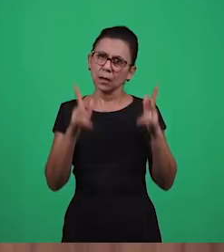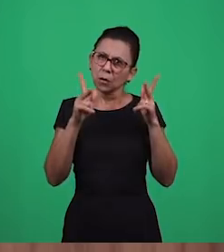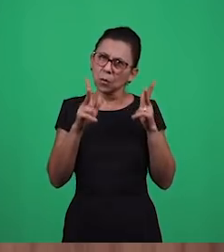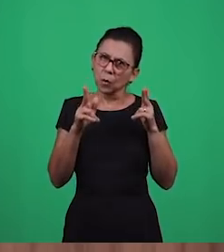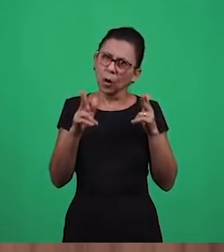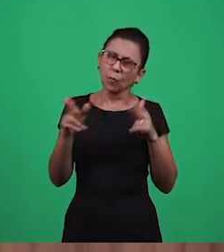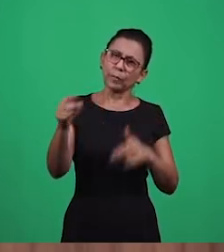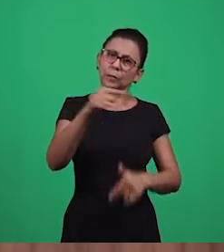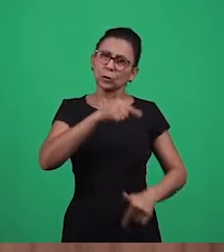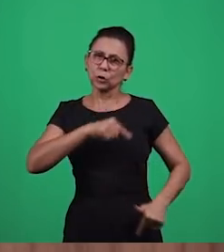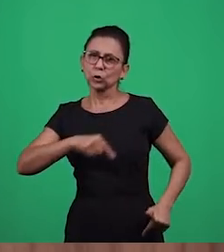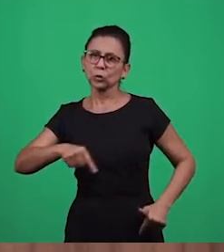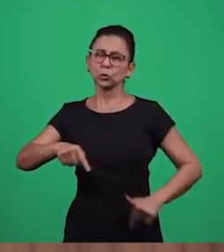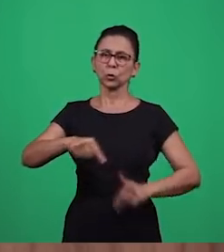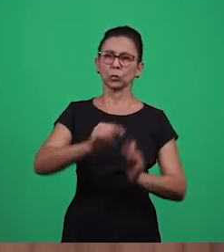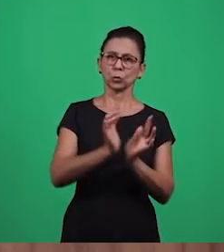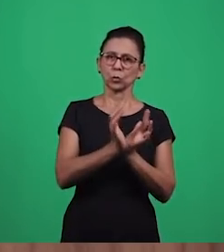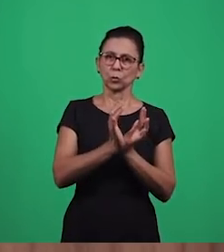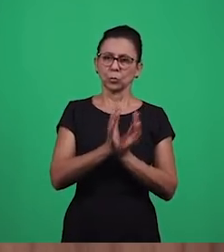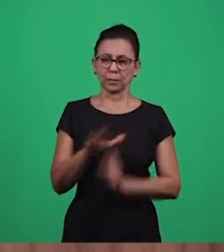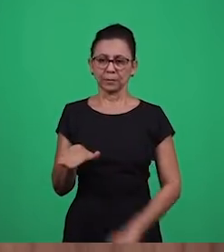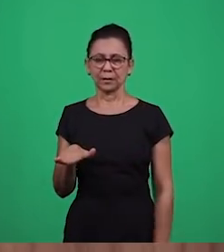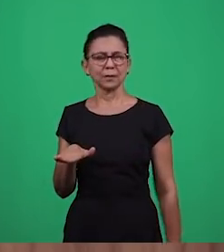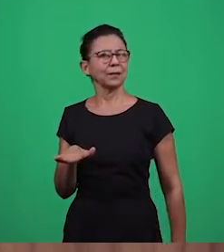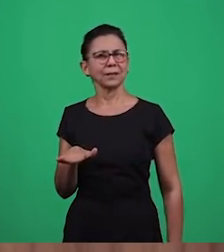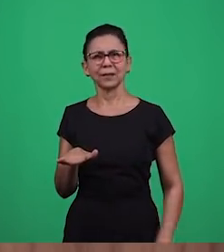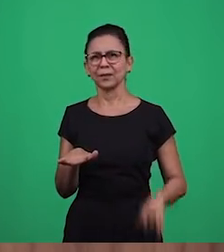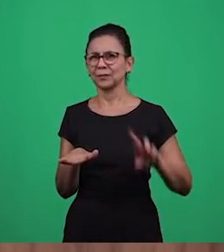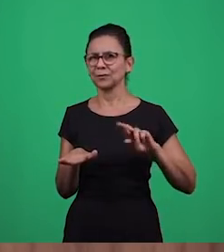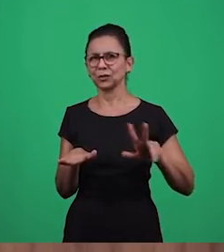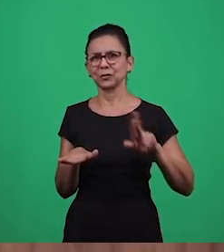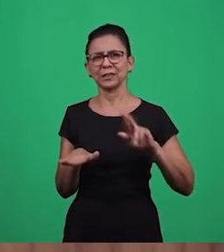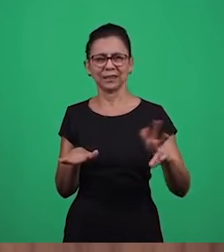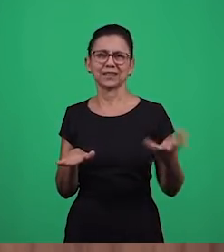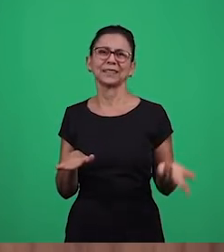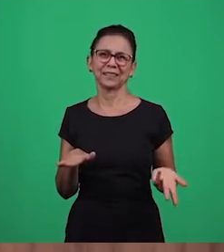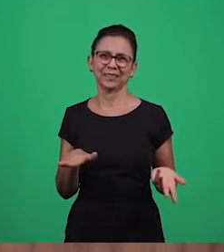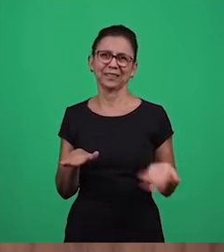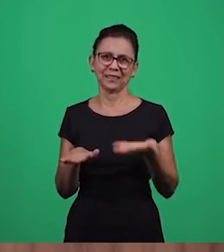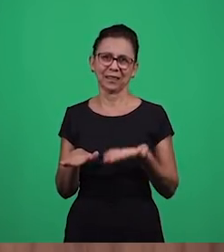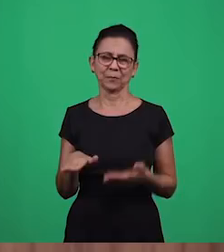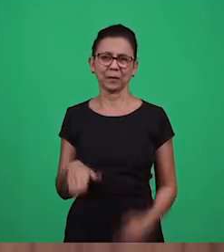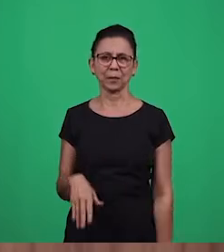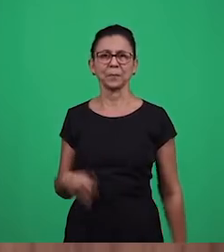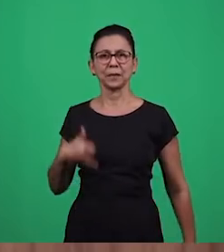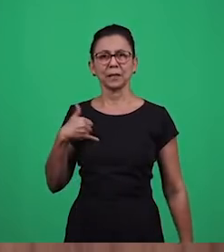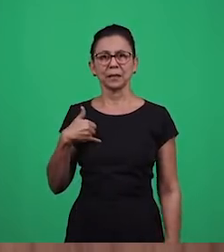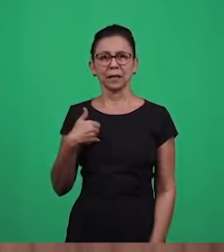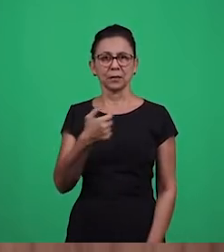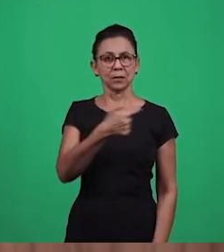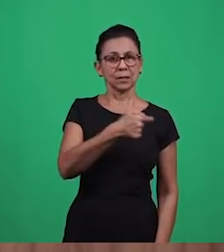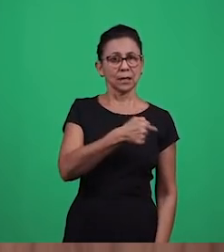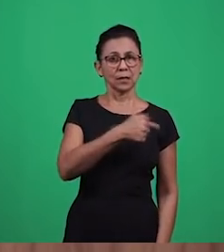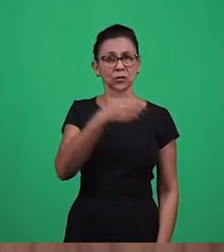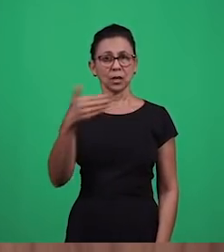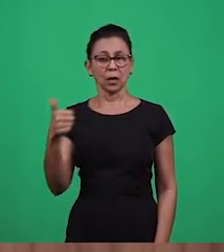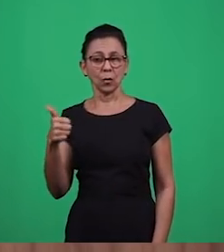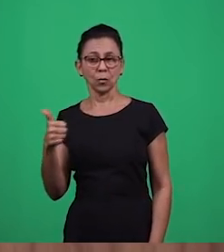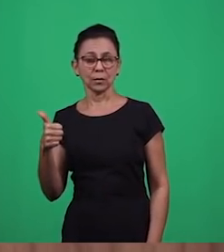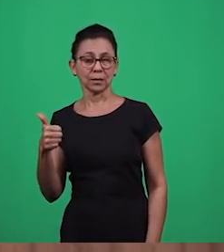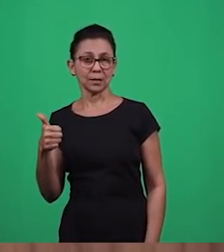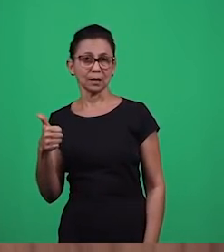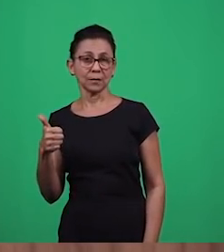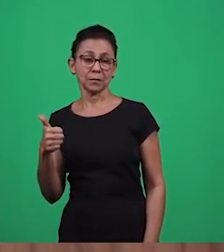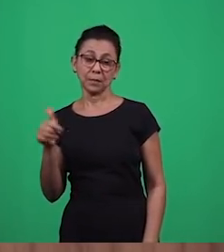igual para todos os intermediários. Porque os intermediários eles possuem todos de 7 aos 11 anos de